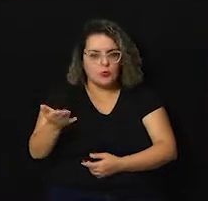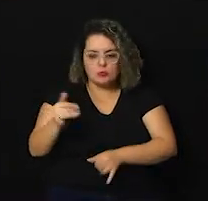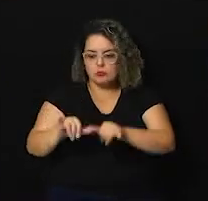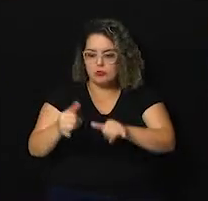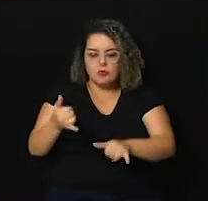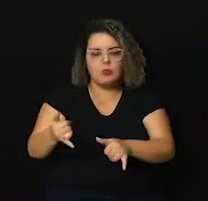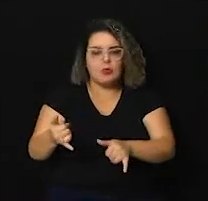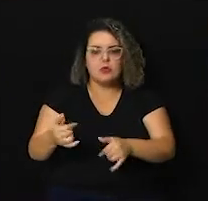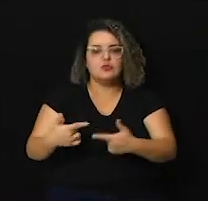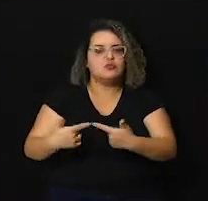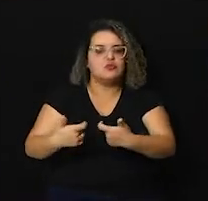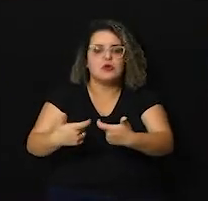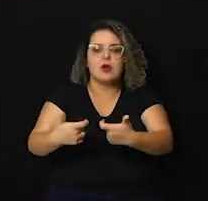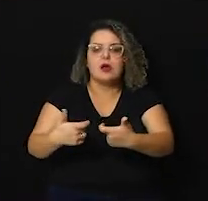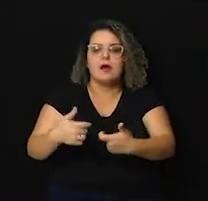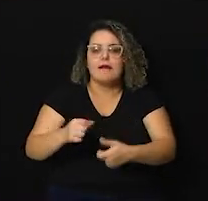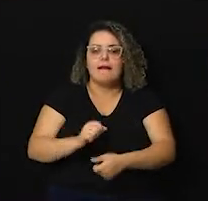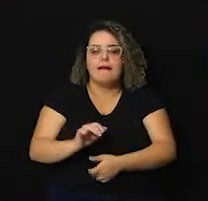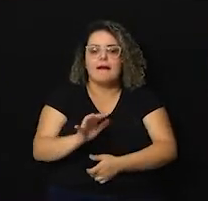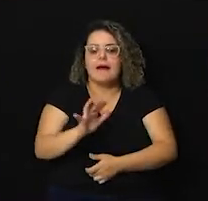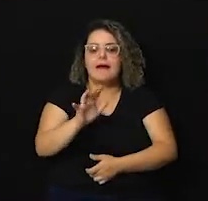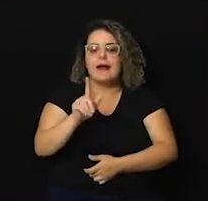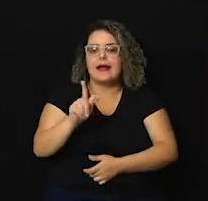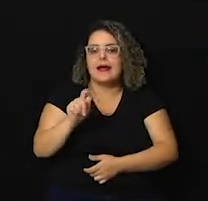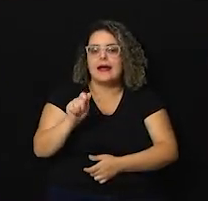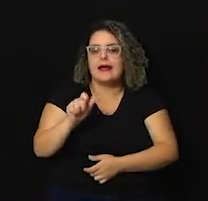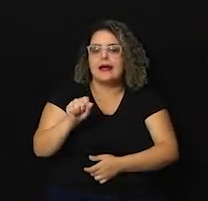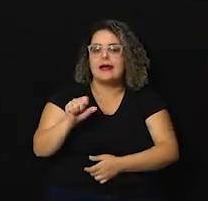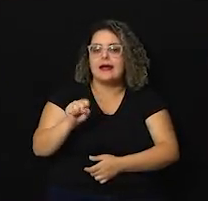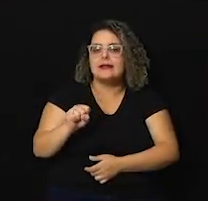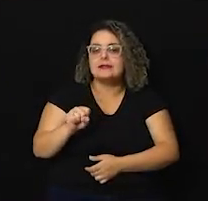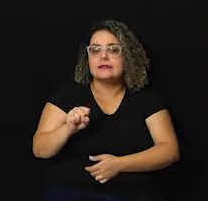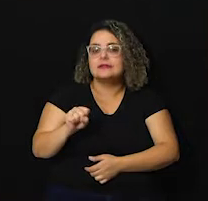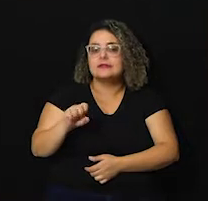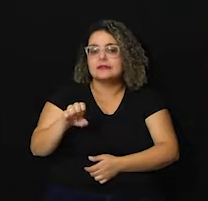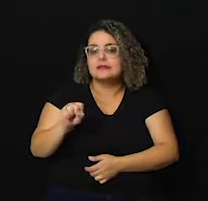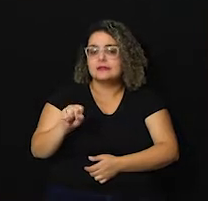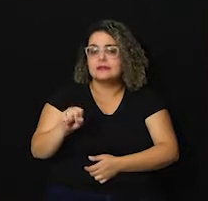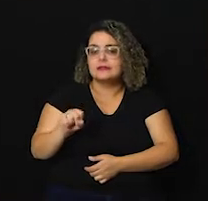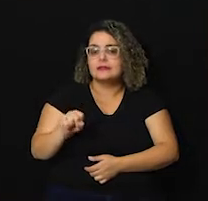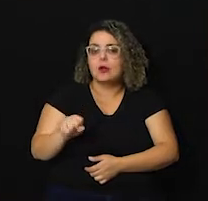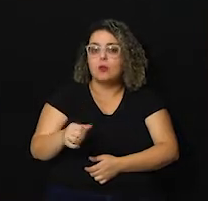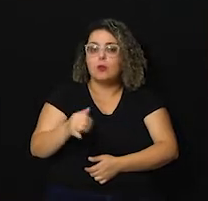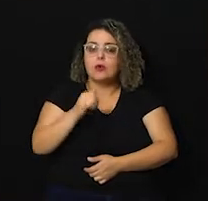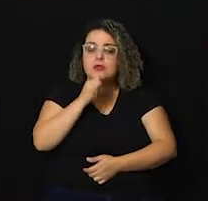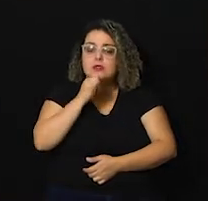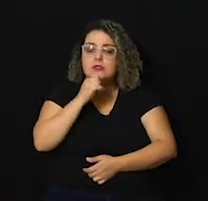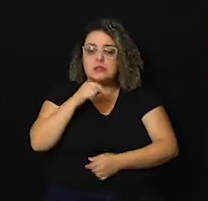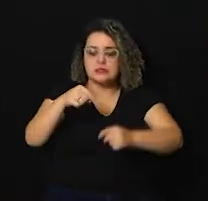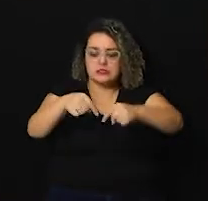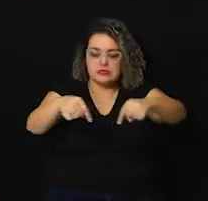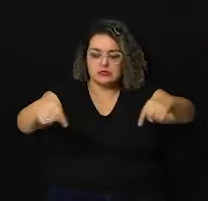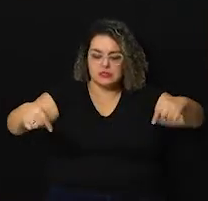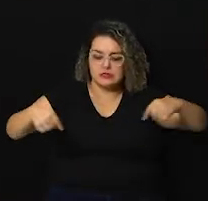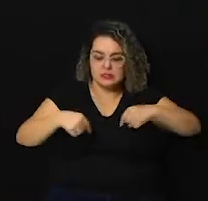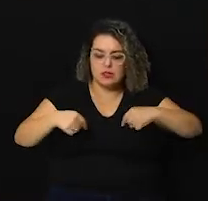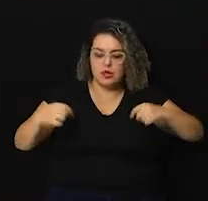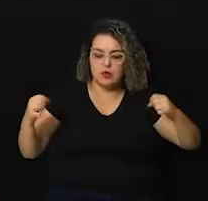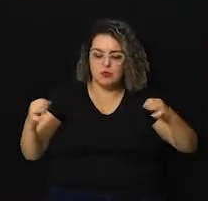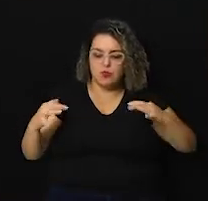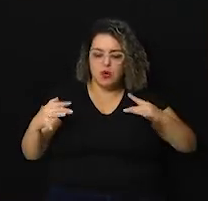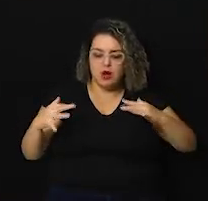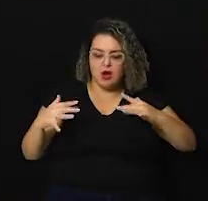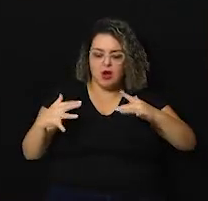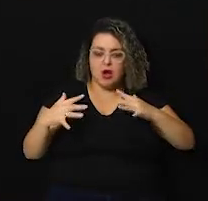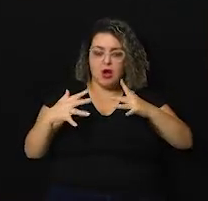Foram gases de biológicos, da morte, como é usado nas câmaras de gás. E foi depois da